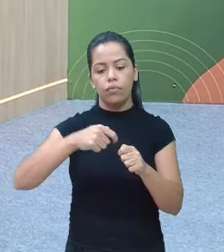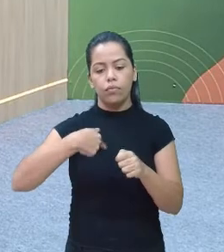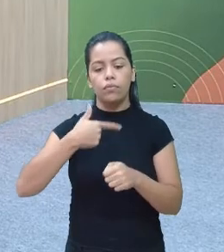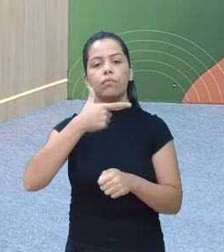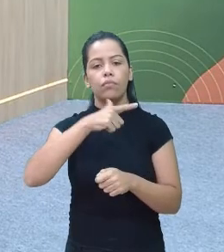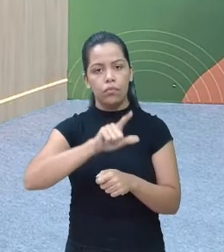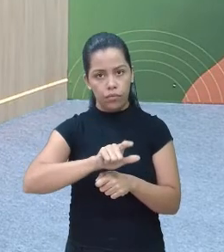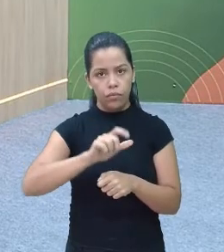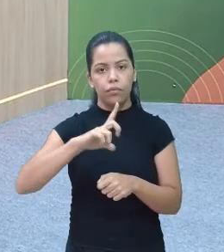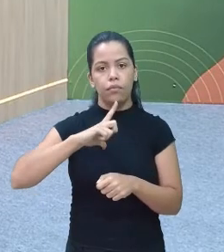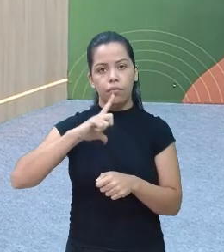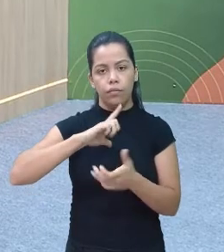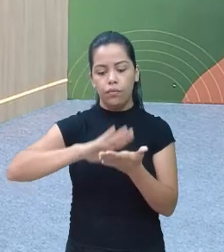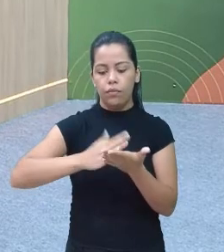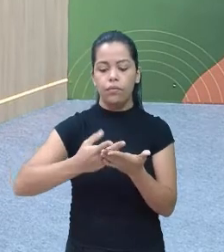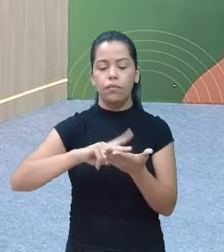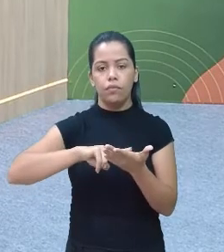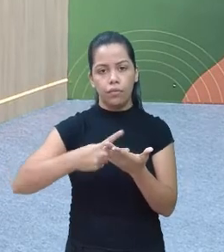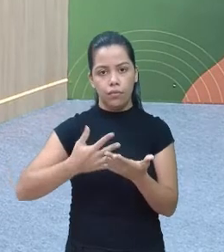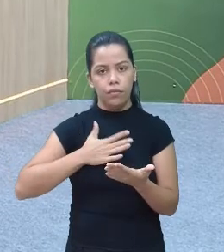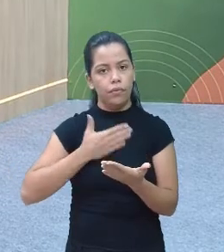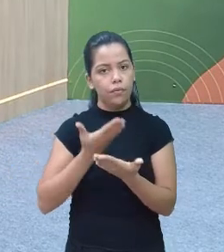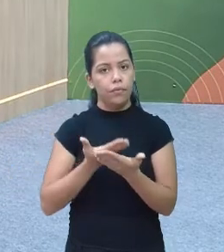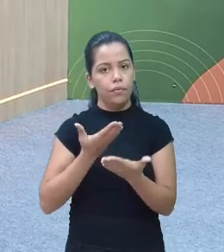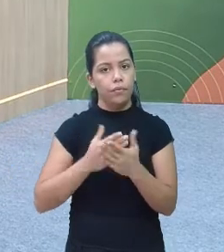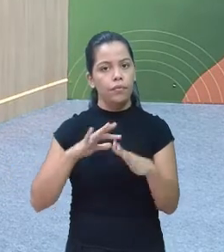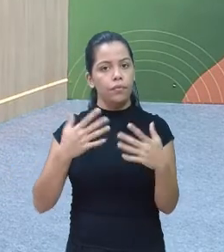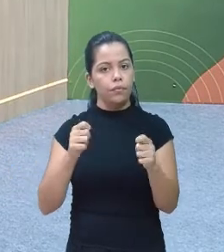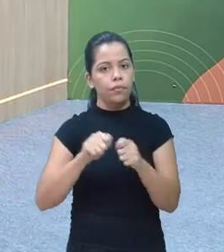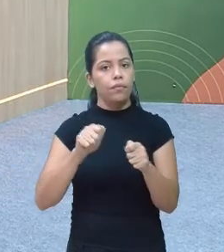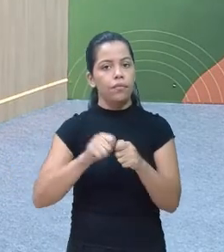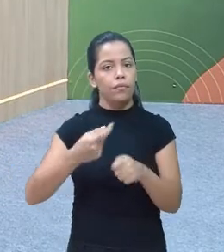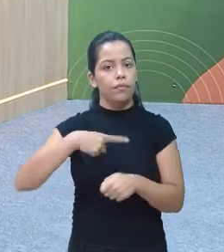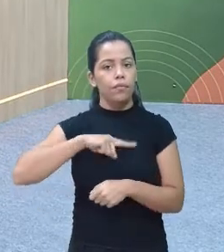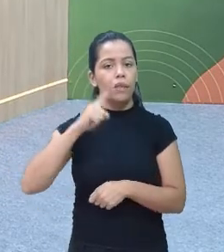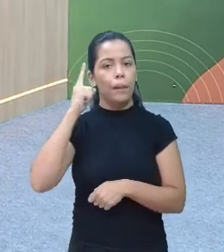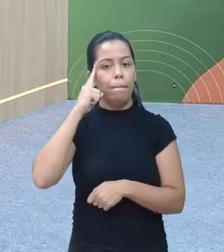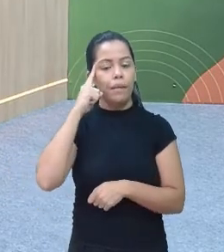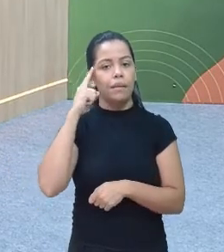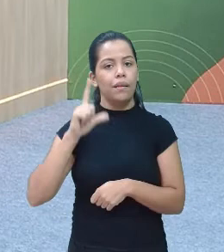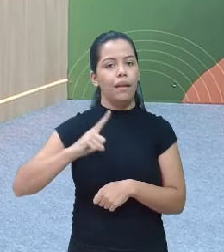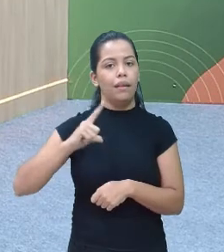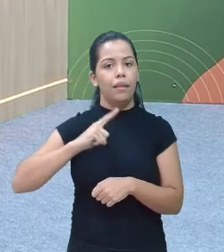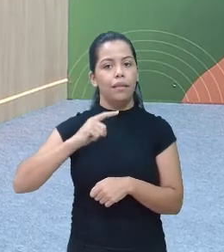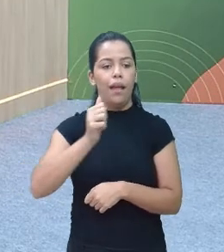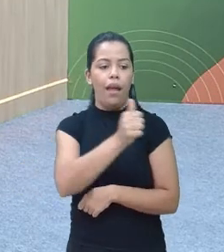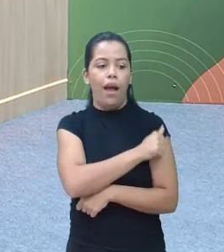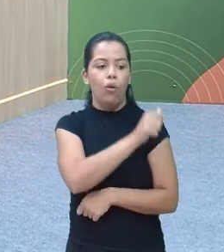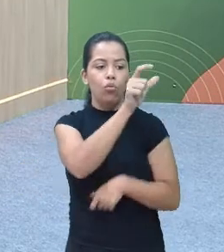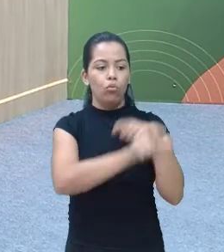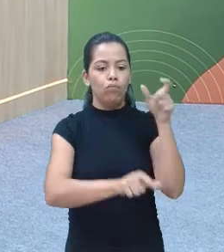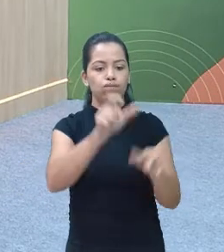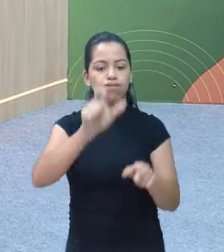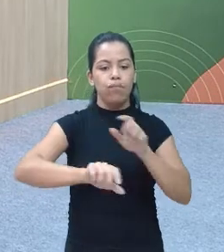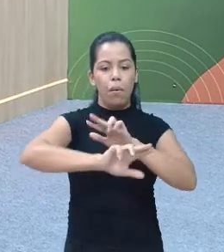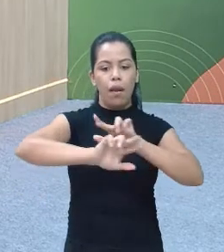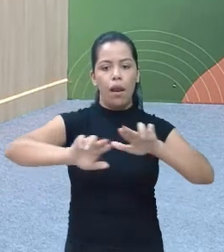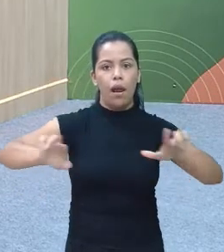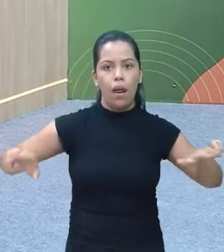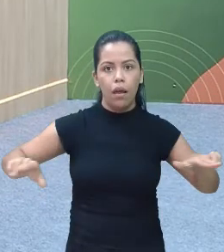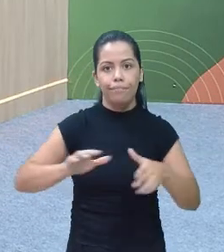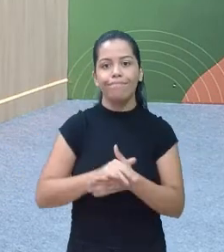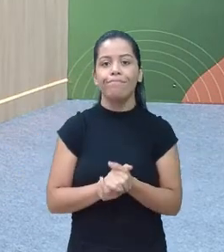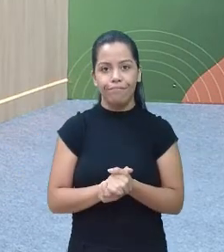necessidades dos alunos, por exemplo. O meu conteúdo ele precisa ser criativo. Então, ele vai ser muito